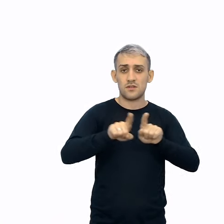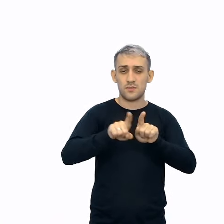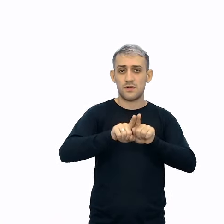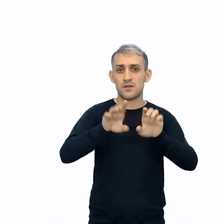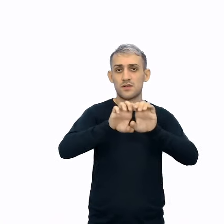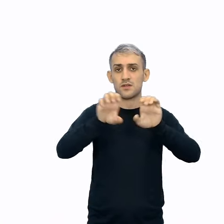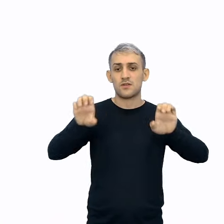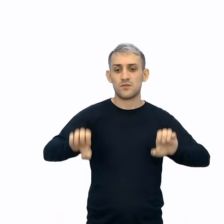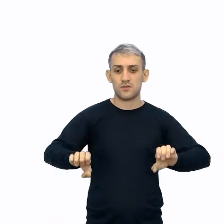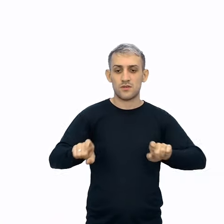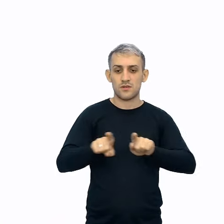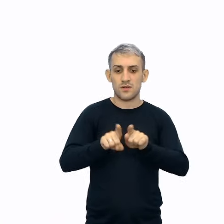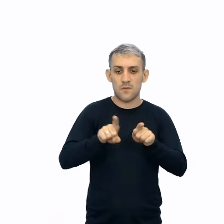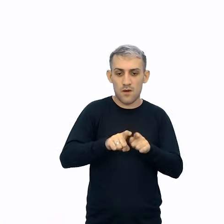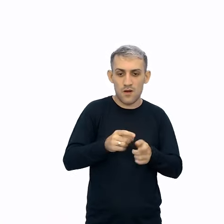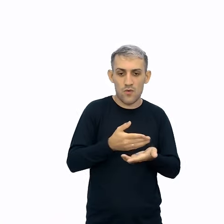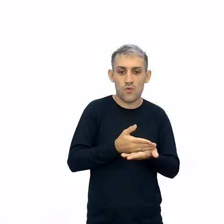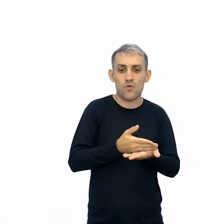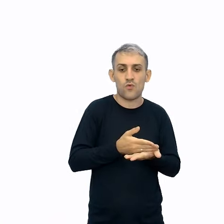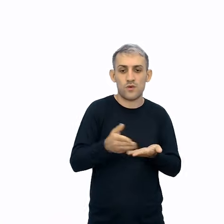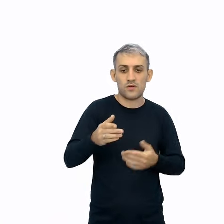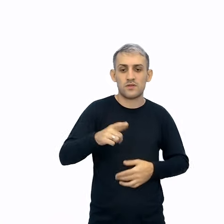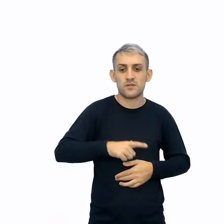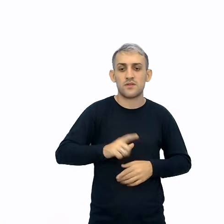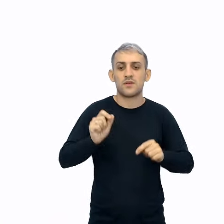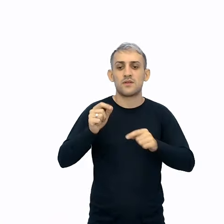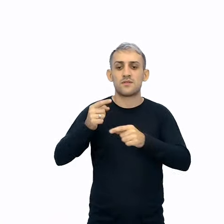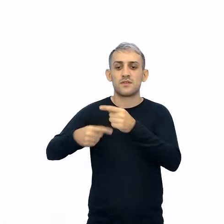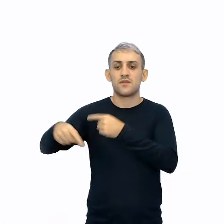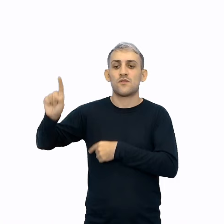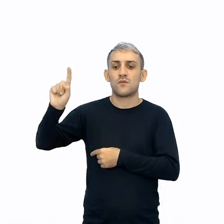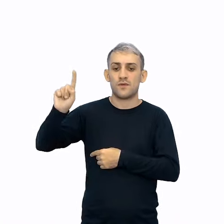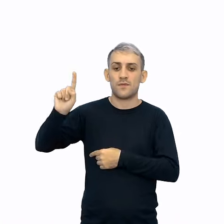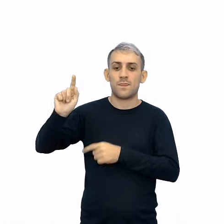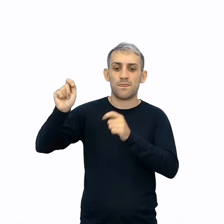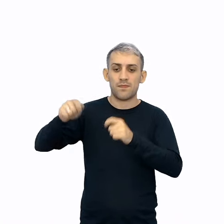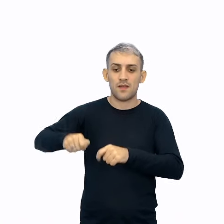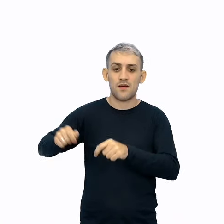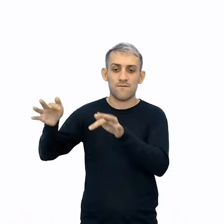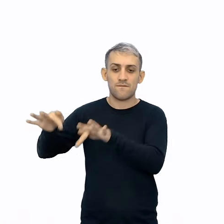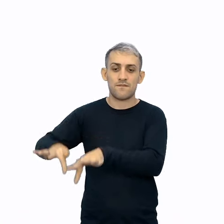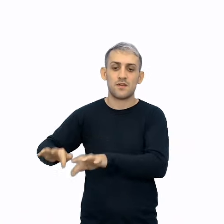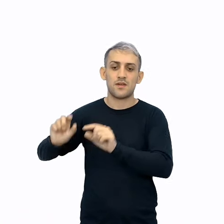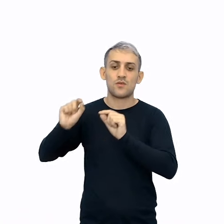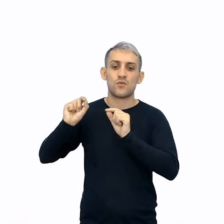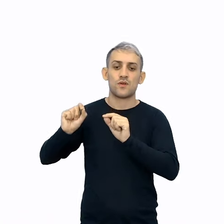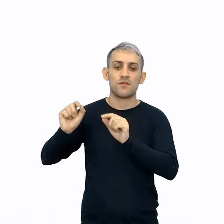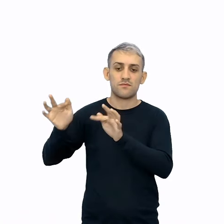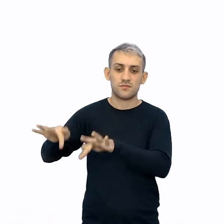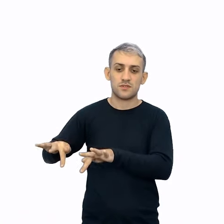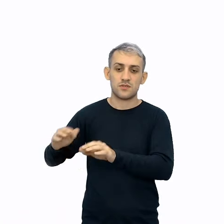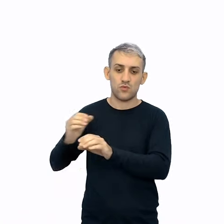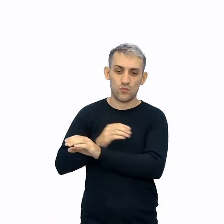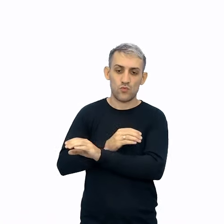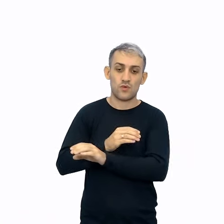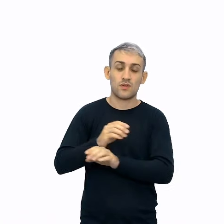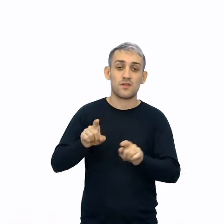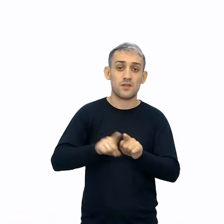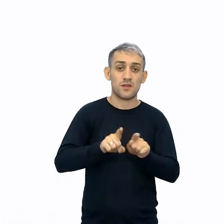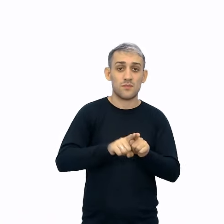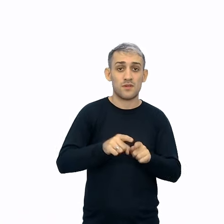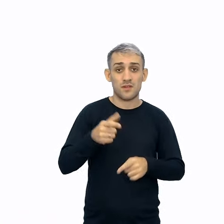em uma introdução na sequência do seu desenvolvimento fechando com a sua conclusão já na